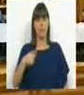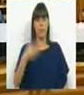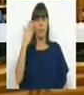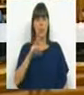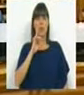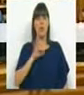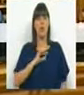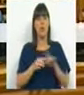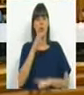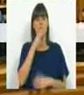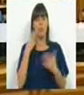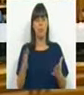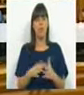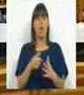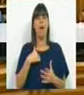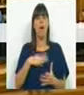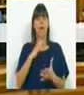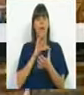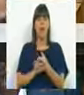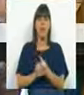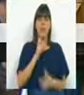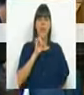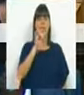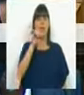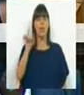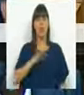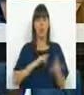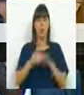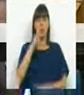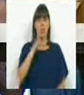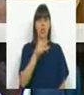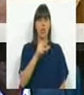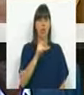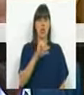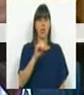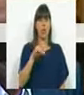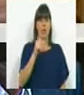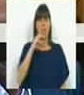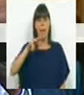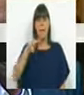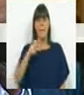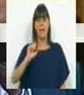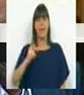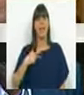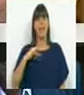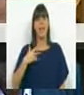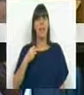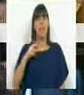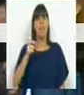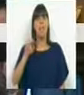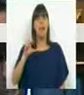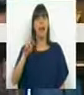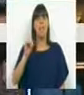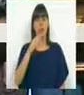Presidente, senhoras e senhores deputados, queria agradecer as questões quer do Sr. Deputado Jorge Costa, quer da Sra. Deputada Margarida Marques e começar por